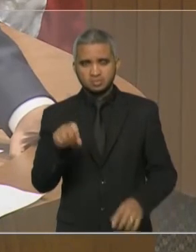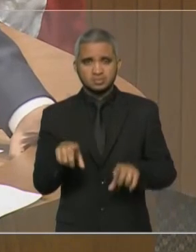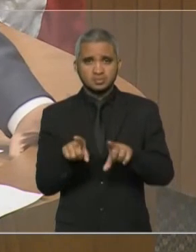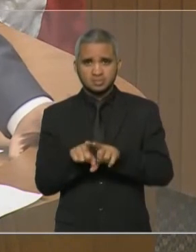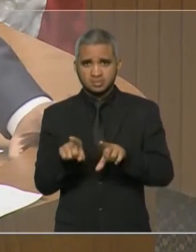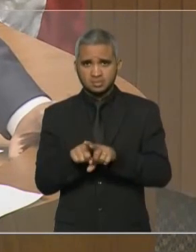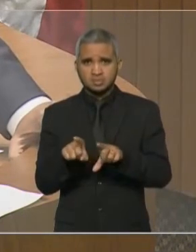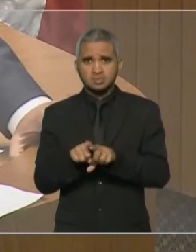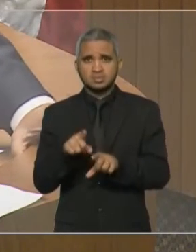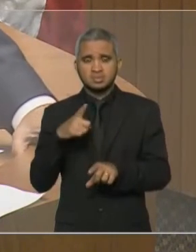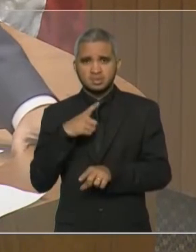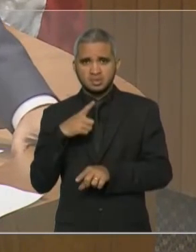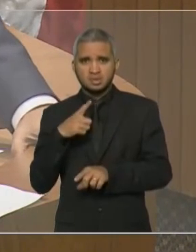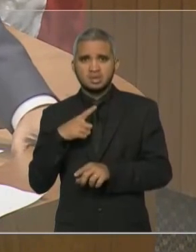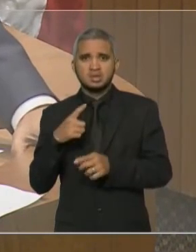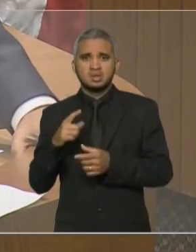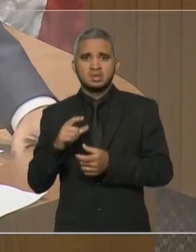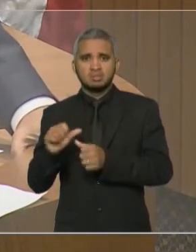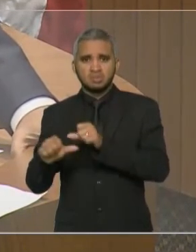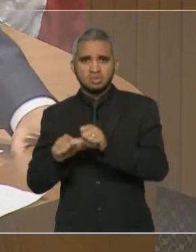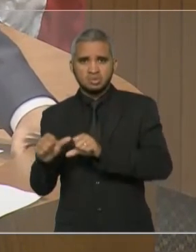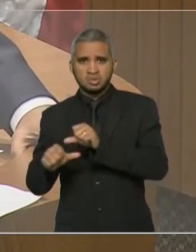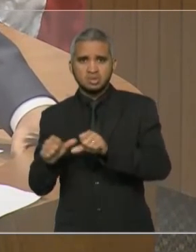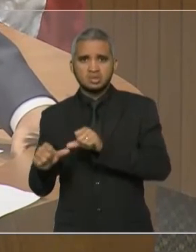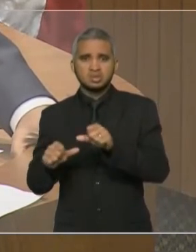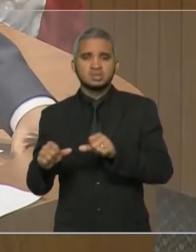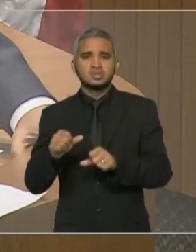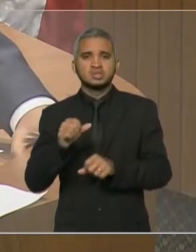como de 1,5 centavo no diesel, de